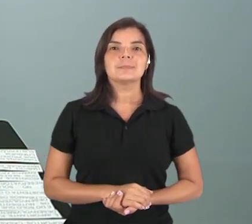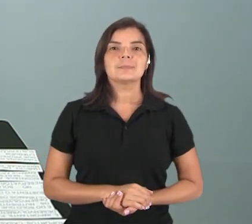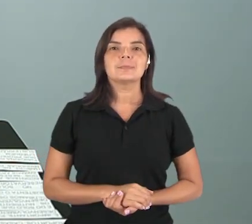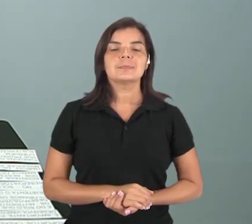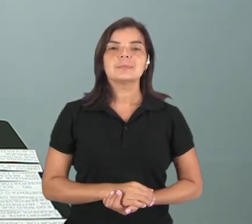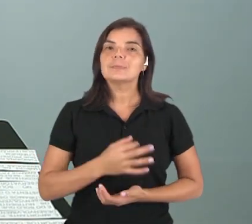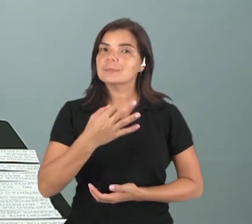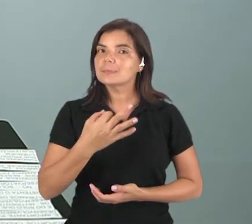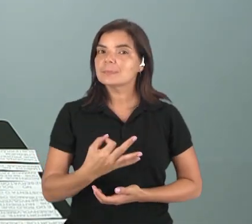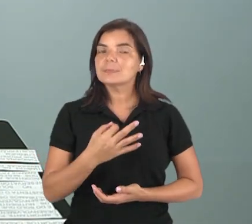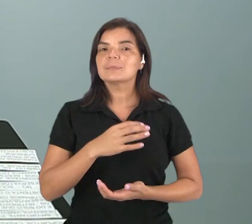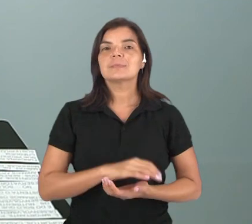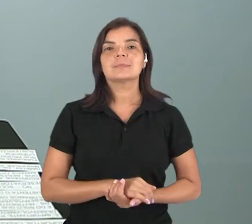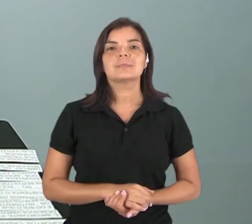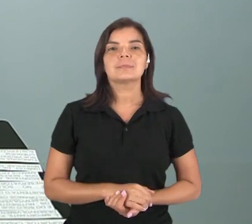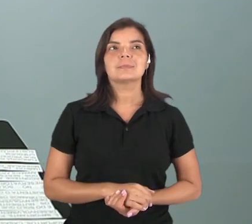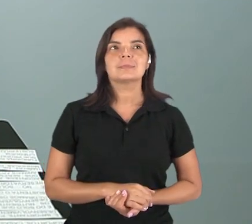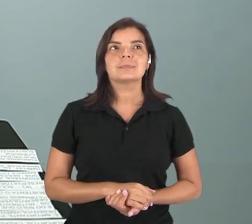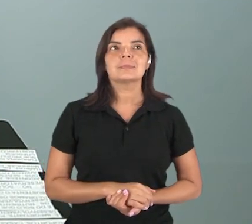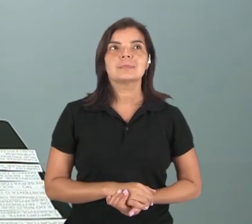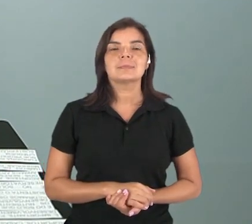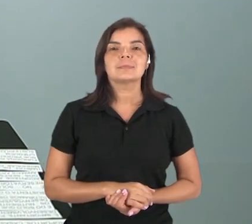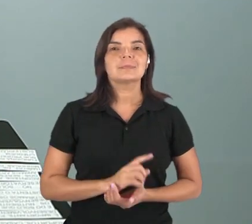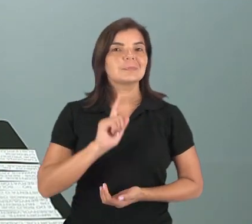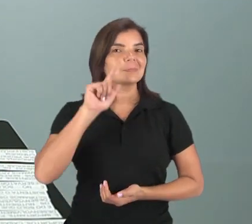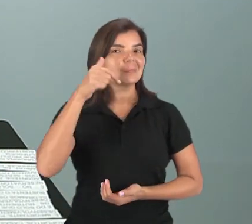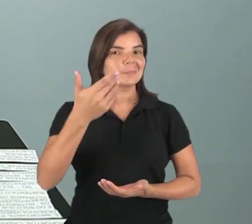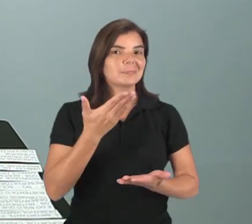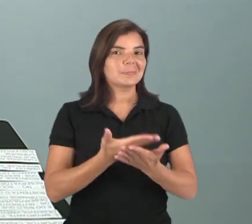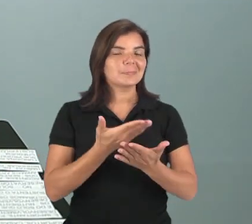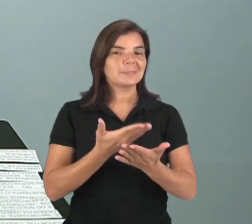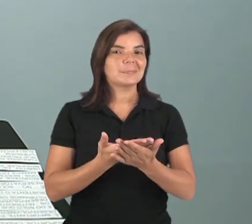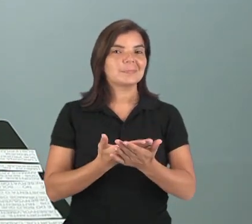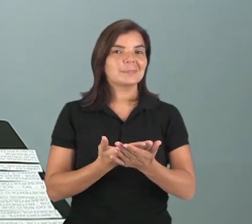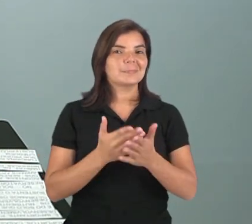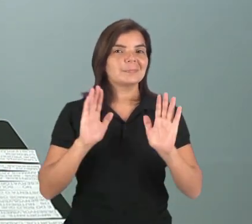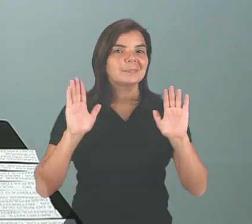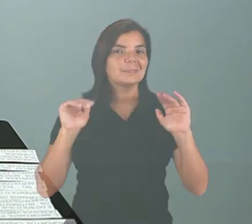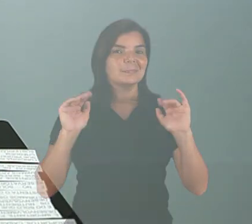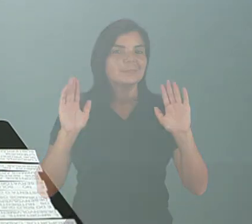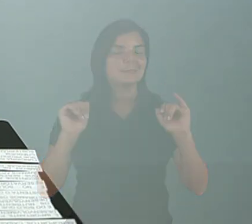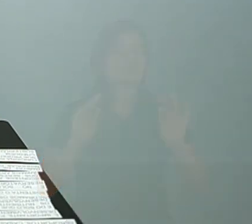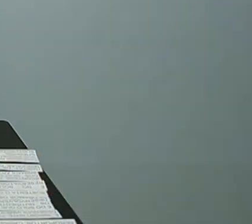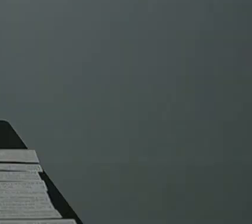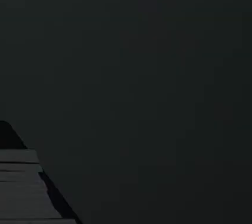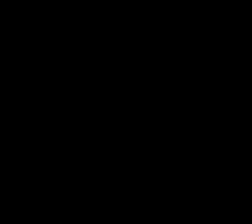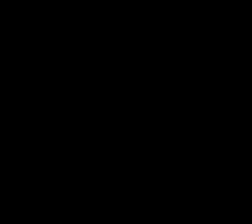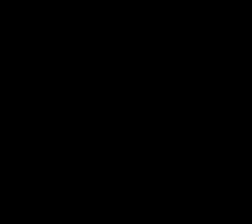certo? E até a próxima aula. Tchau, tchau!